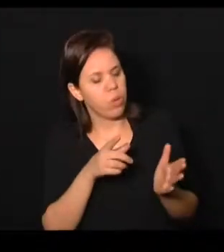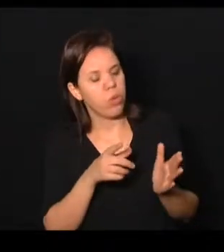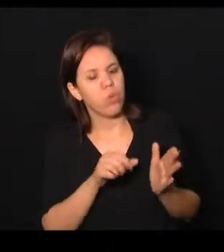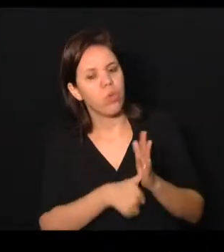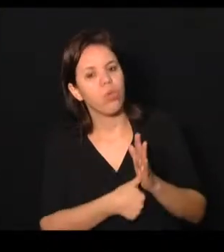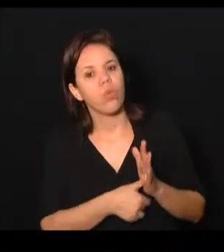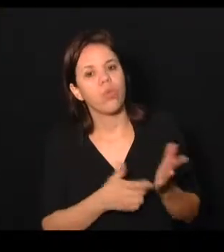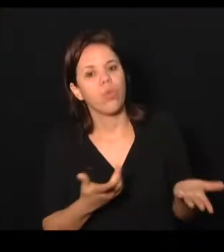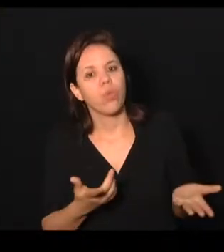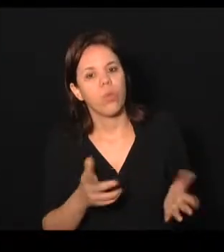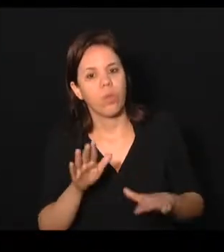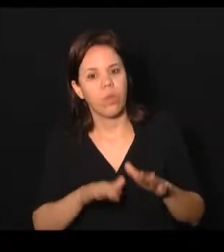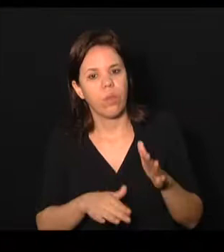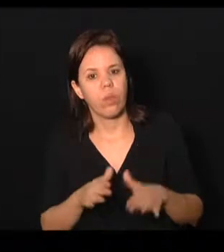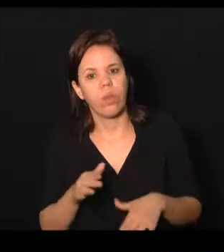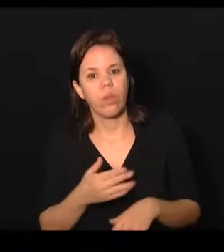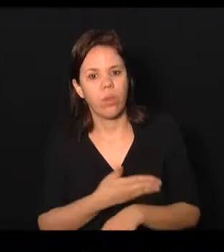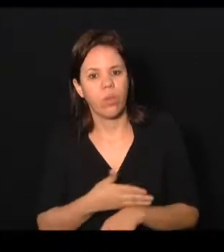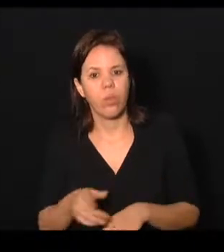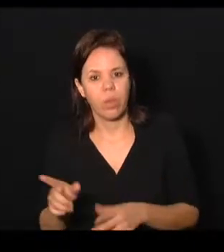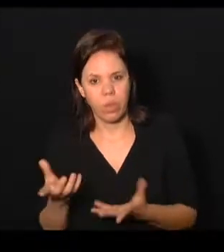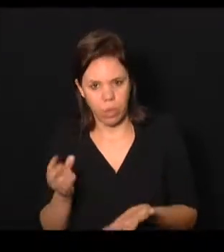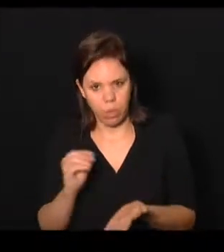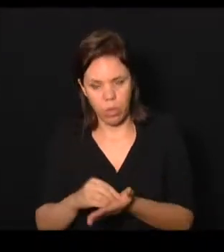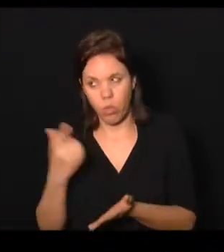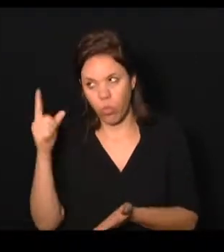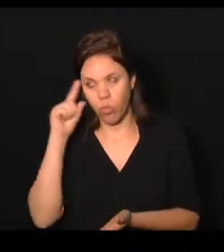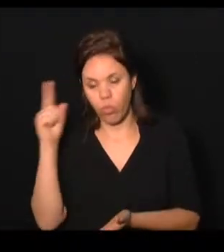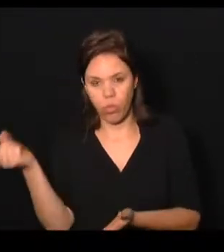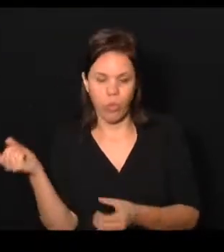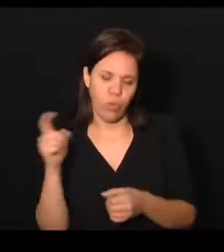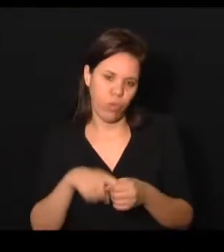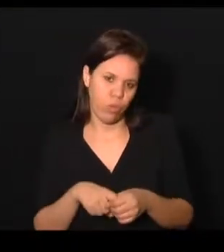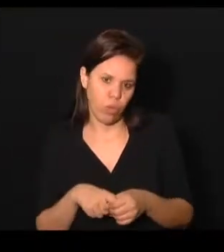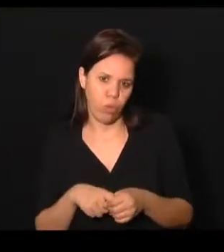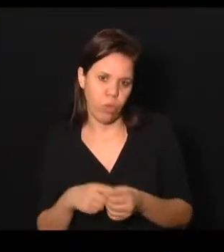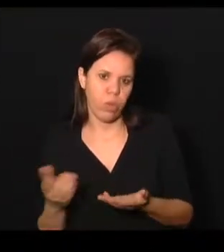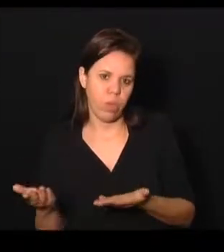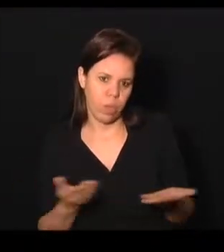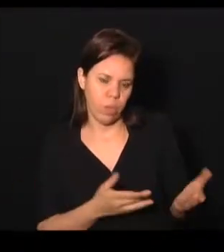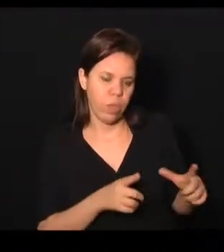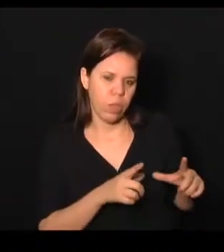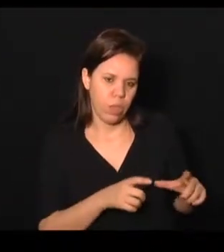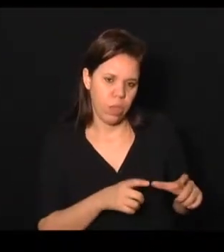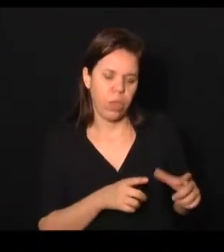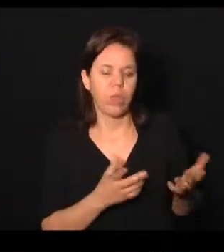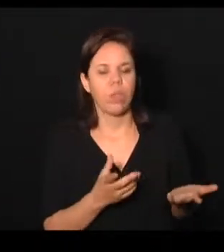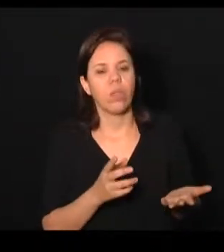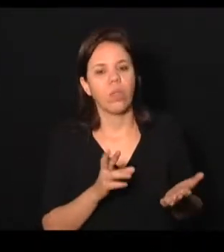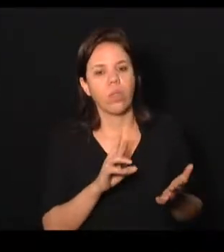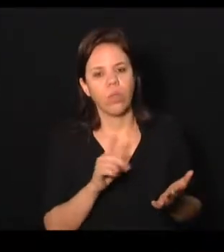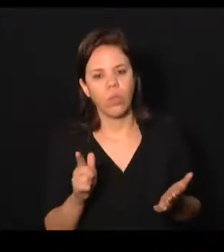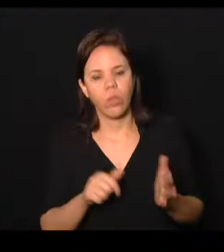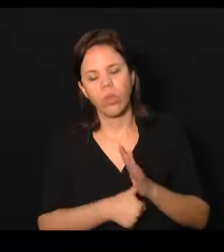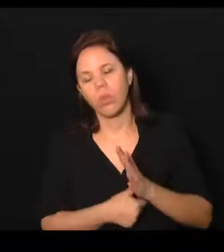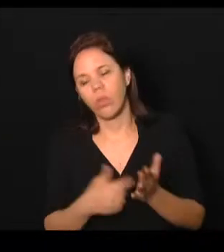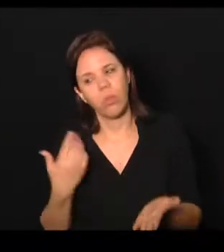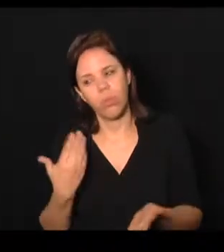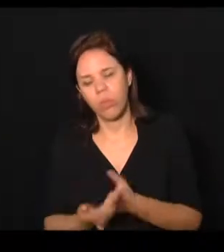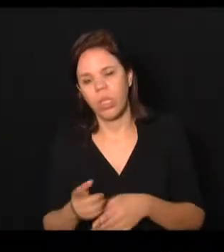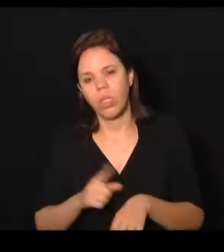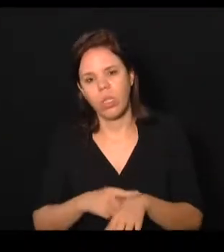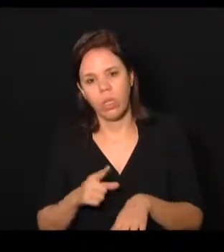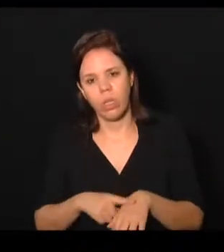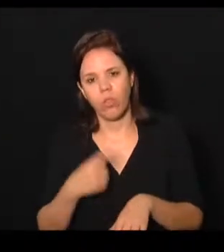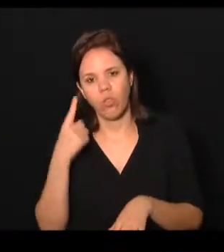Nesse caso, a gente costuma dar opções. O senhor quer agendar o seu retorno, e quando o senhor vier, o senhor traz seu documento, que aí o senhor não perde a sua viagem, já